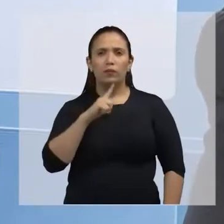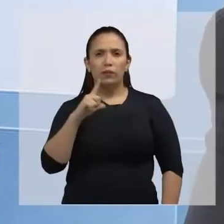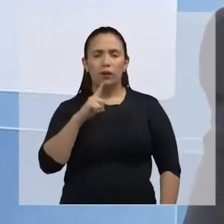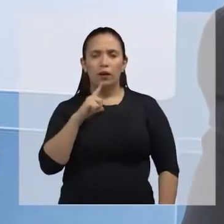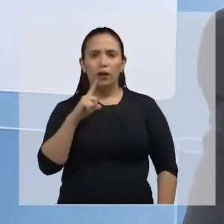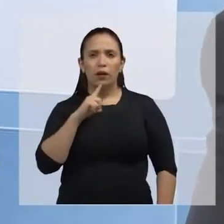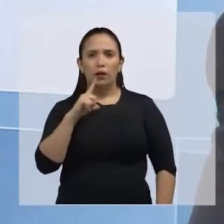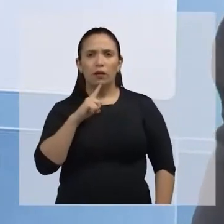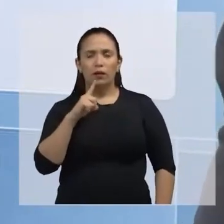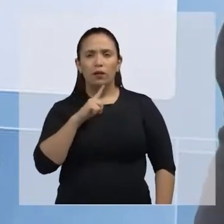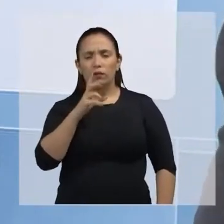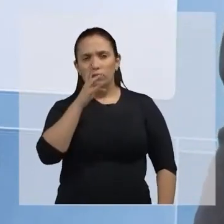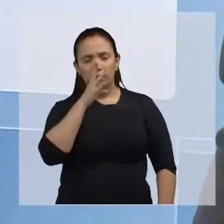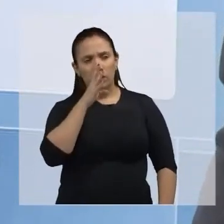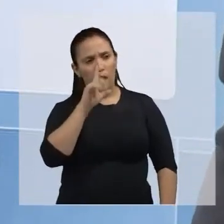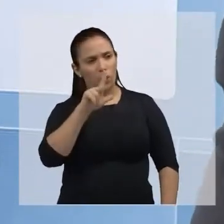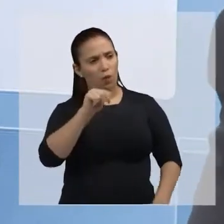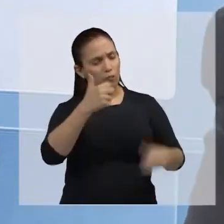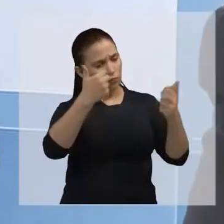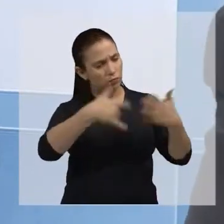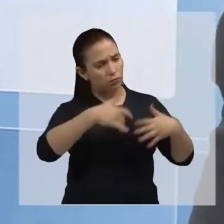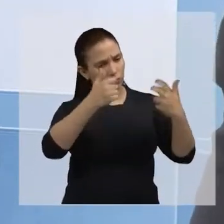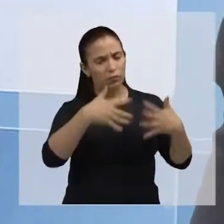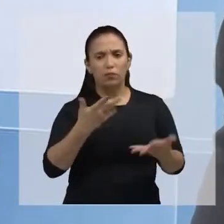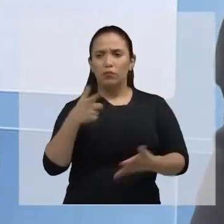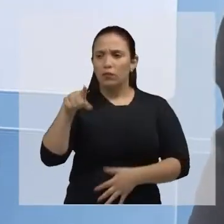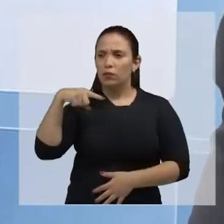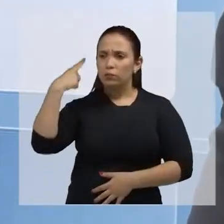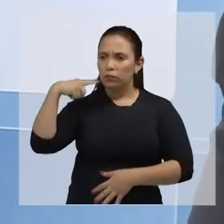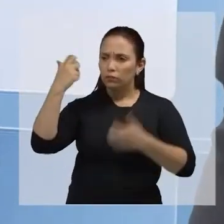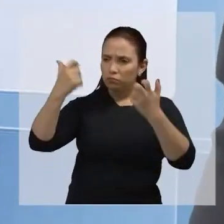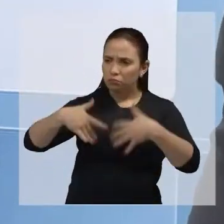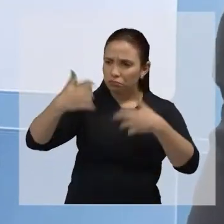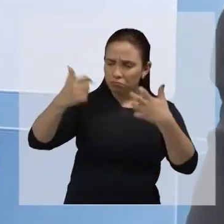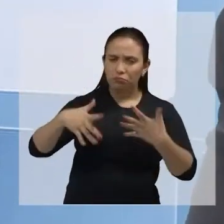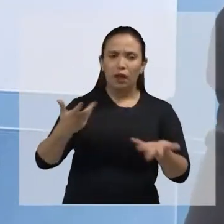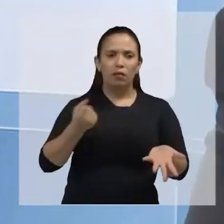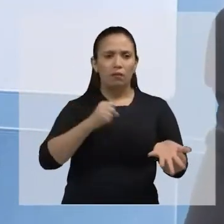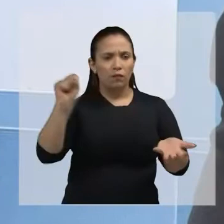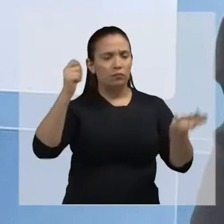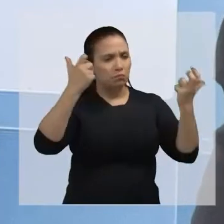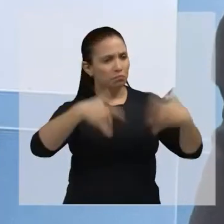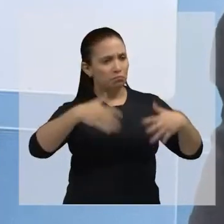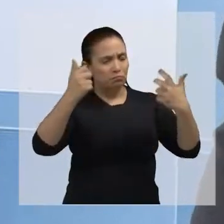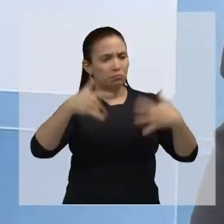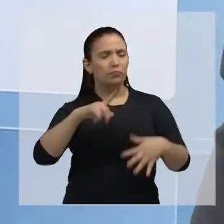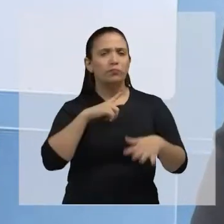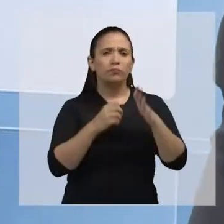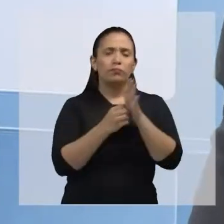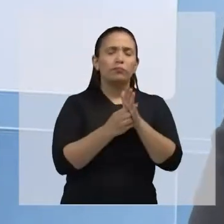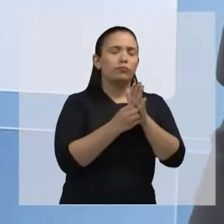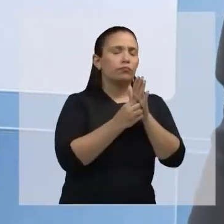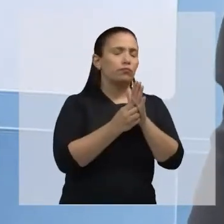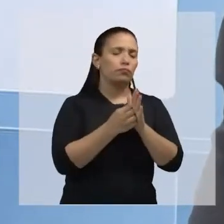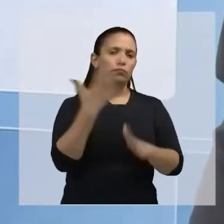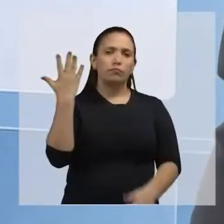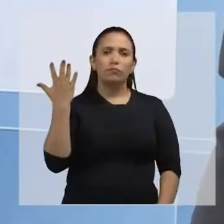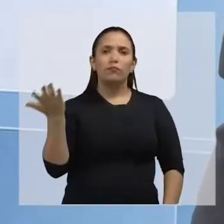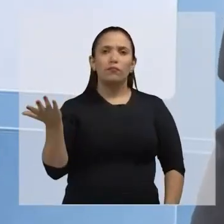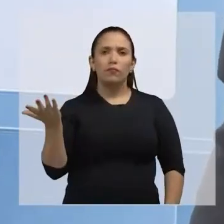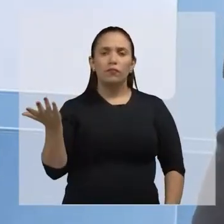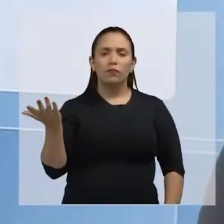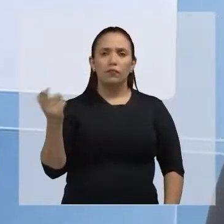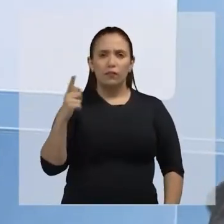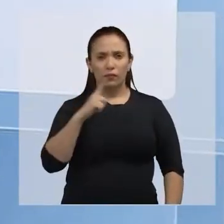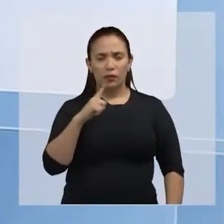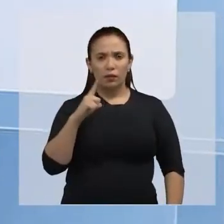Lula, ouvindo todos aqueles delatores, ouvindo aquela ruma de advogados. A defesa do Lula. E várias vezes, e outras vezes. Tudo aquilo,